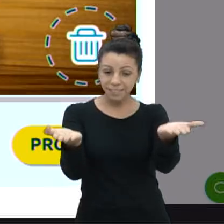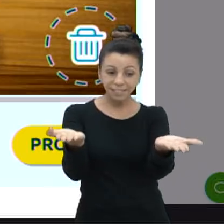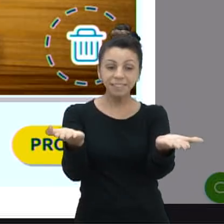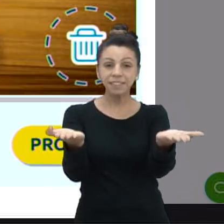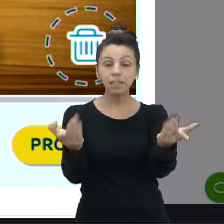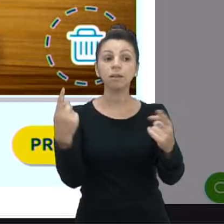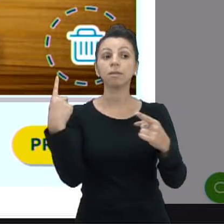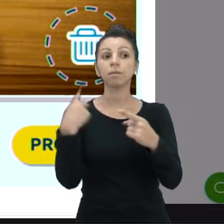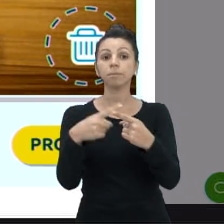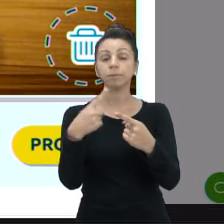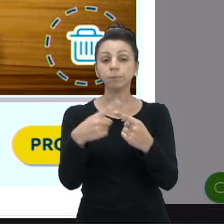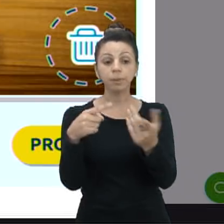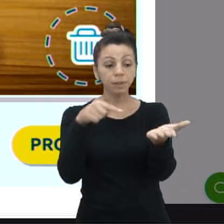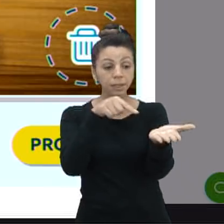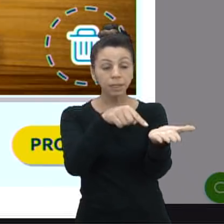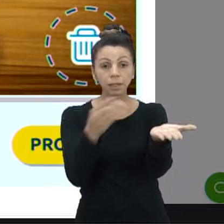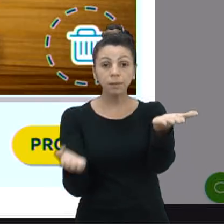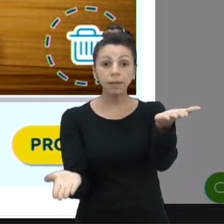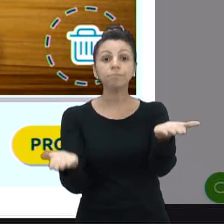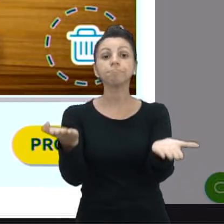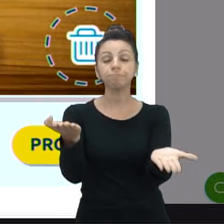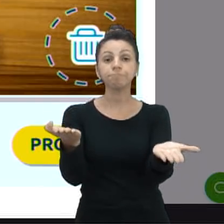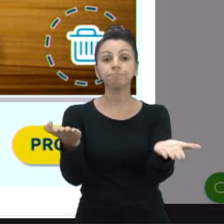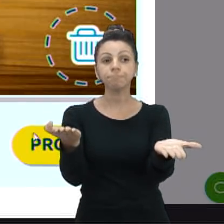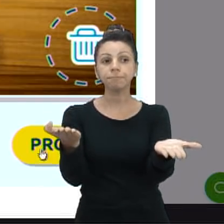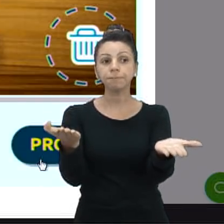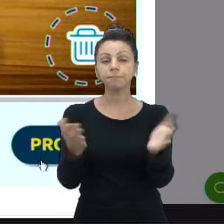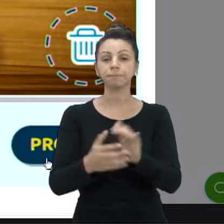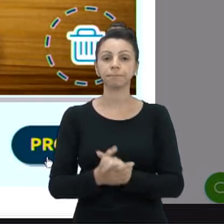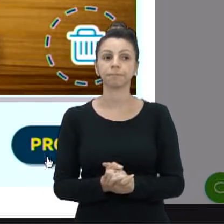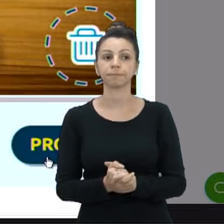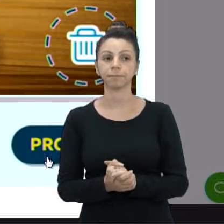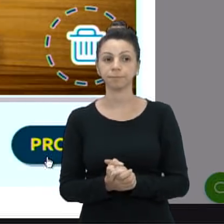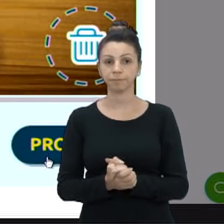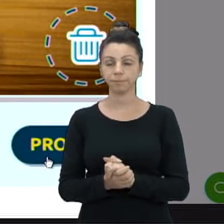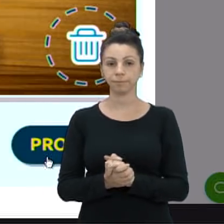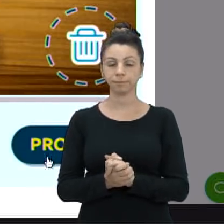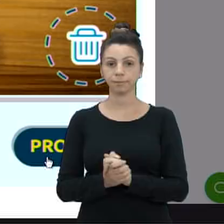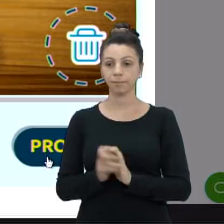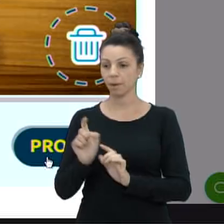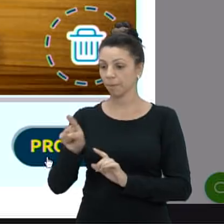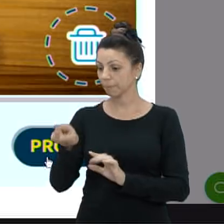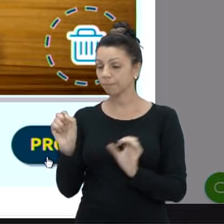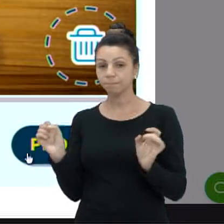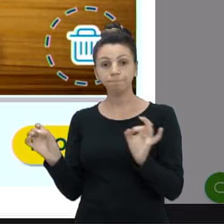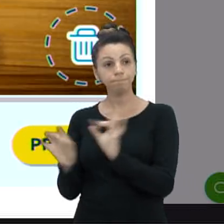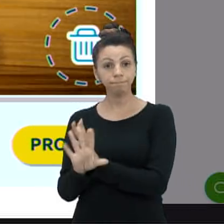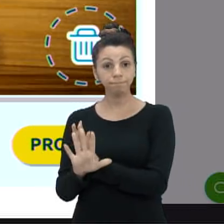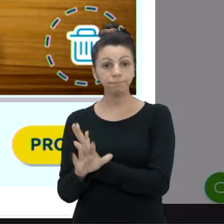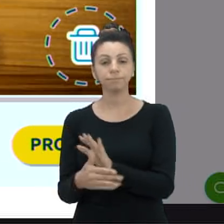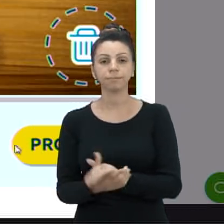porque os pesos aqui estão em equilíbrio. Aí é só a gente vir aqui e aplicar, pronto.